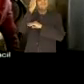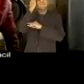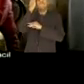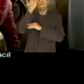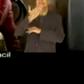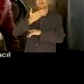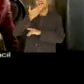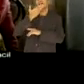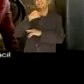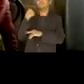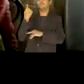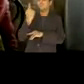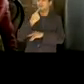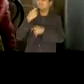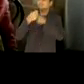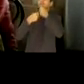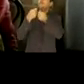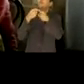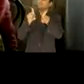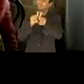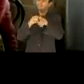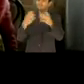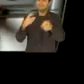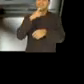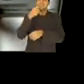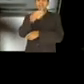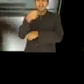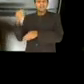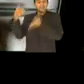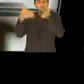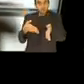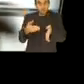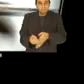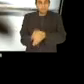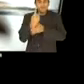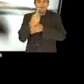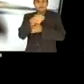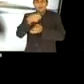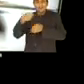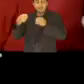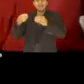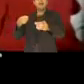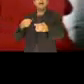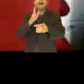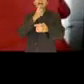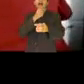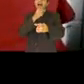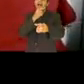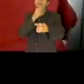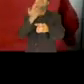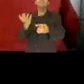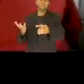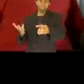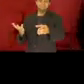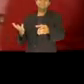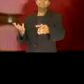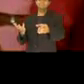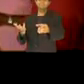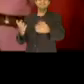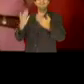Então ficou uma coisa bem mais fácil para nós e mais econômica. No dia que essa geladeira chegou, a primeira coisa que entrou dentro dela realmente foi a água